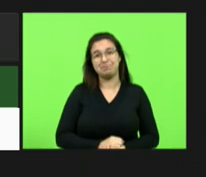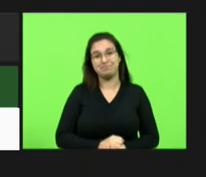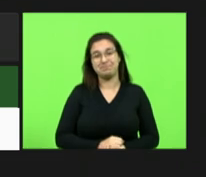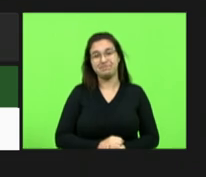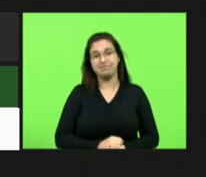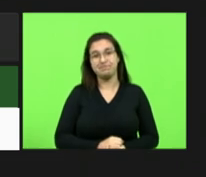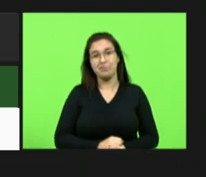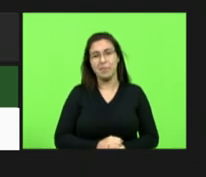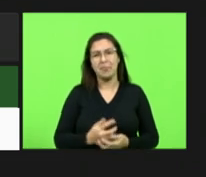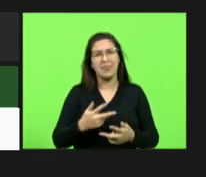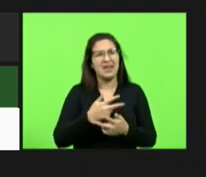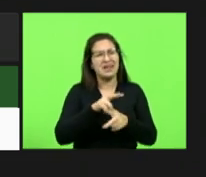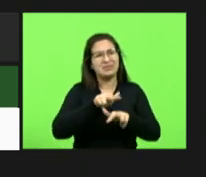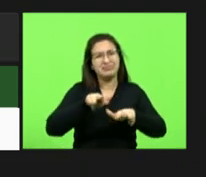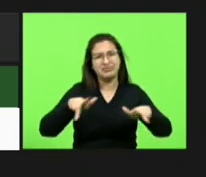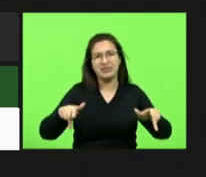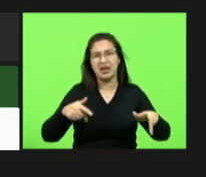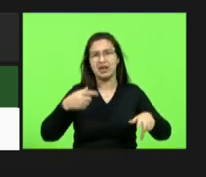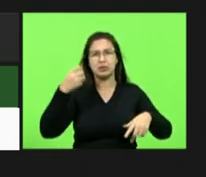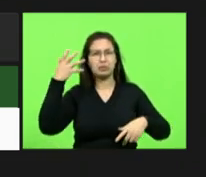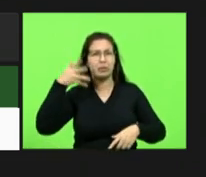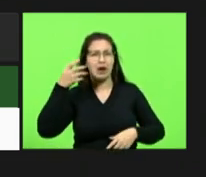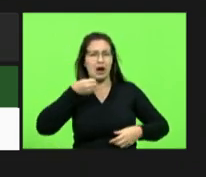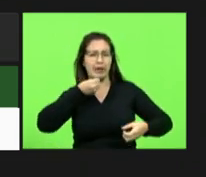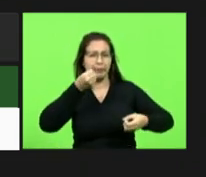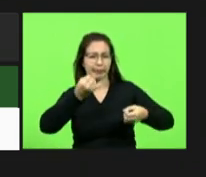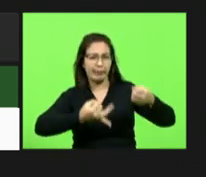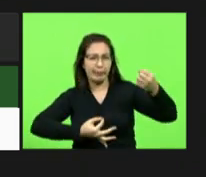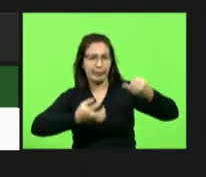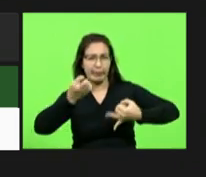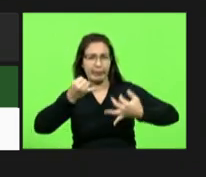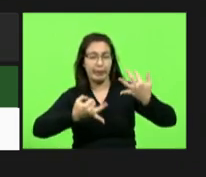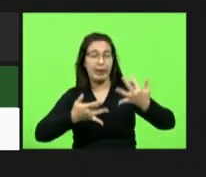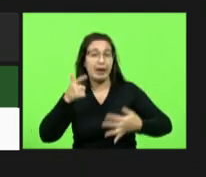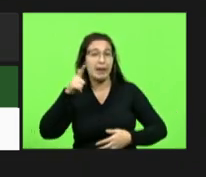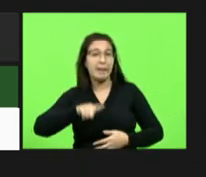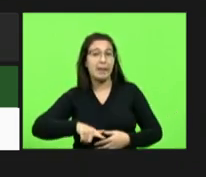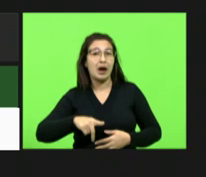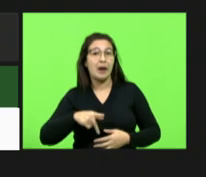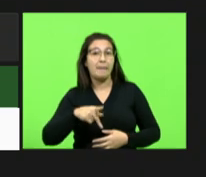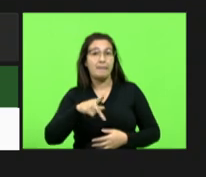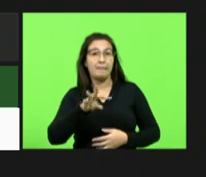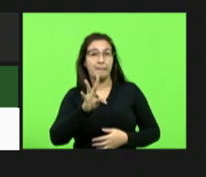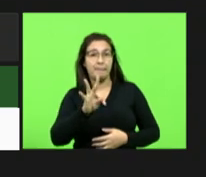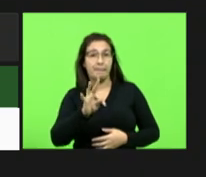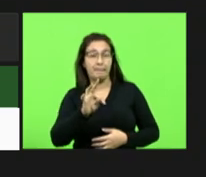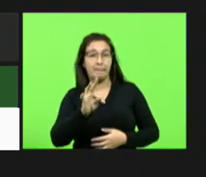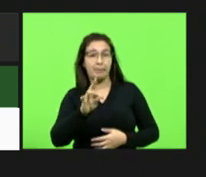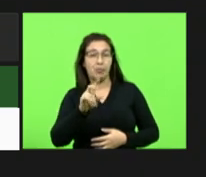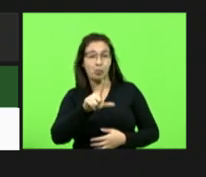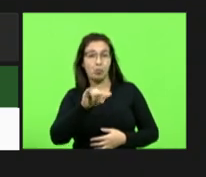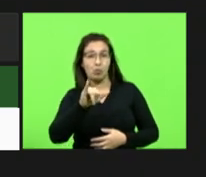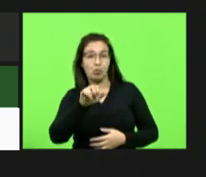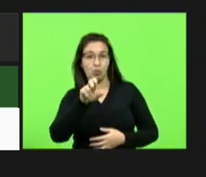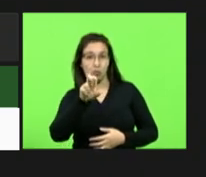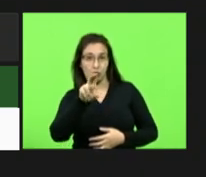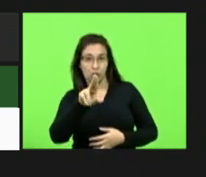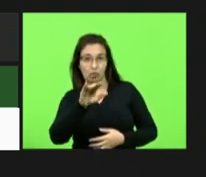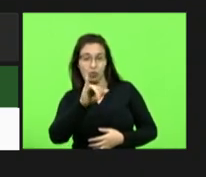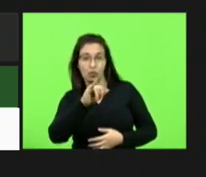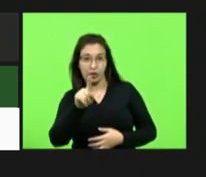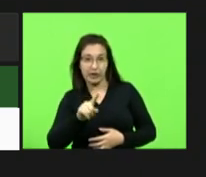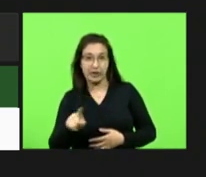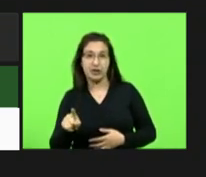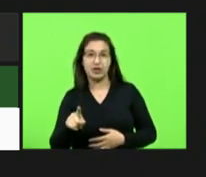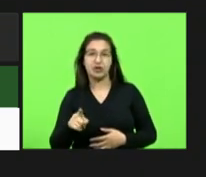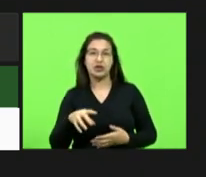Entre muitos outros depoimentos nessa audiência pública, eu destaco também o do promotor de justiça, Dr. João Luiz Botega, que é o coordenador do Centro de